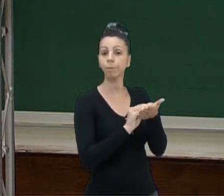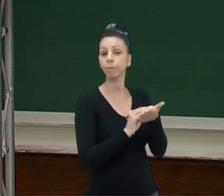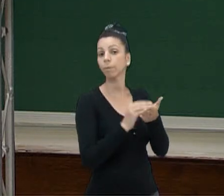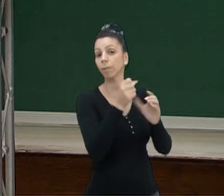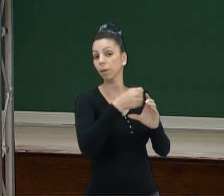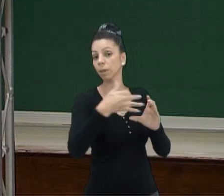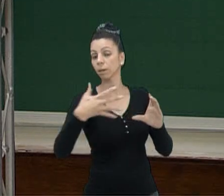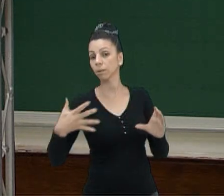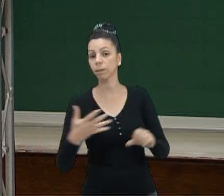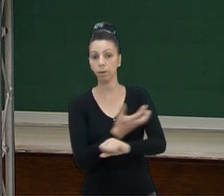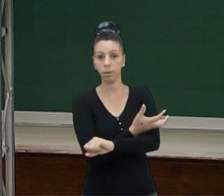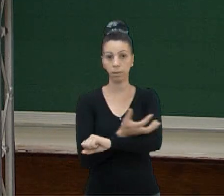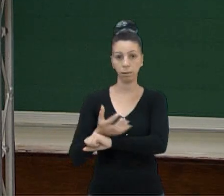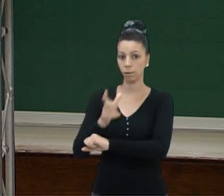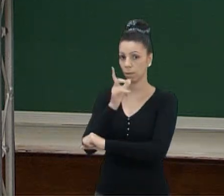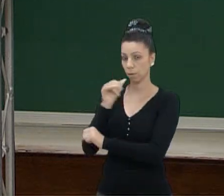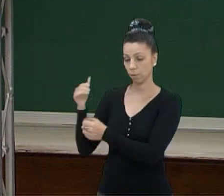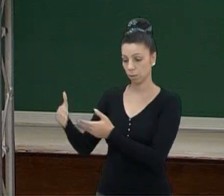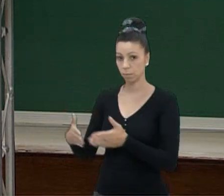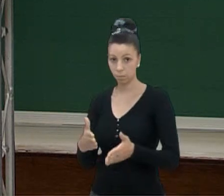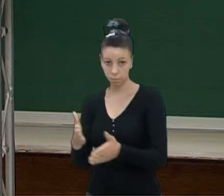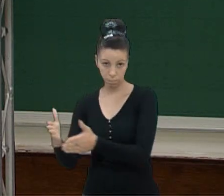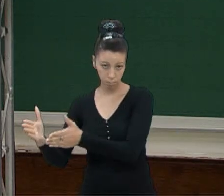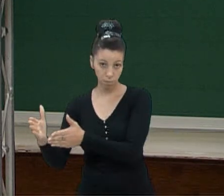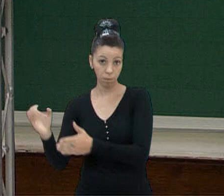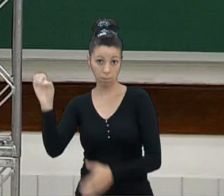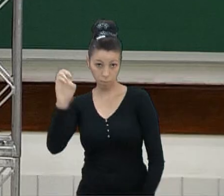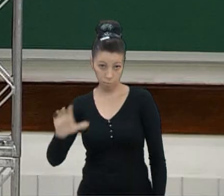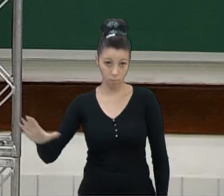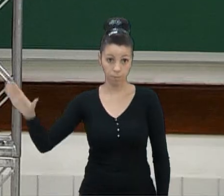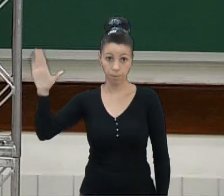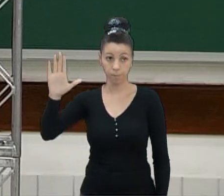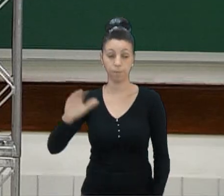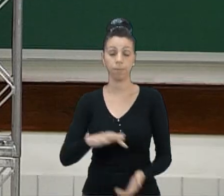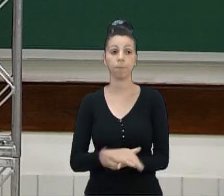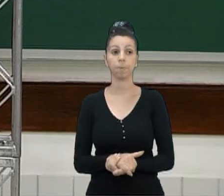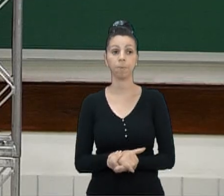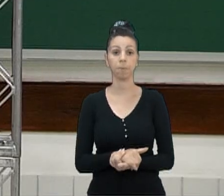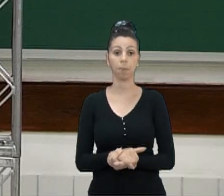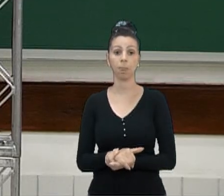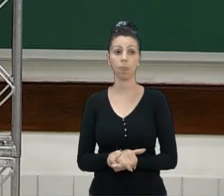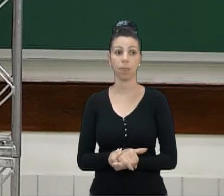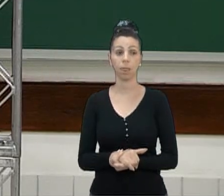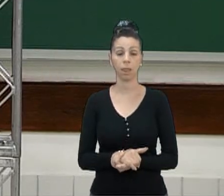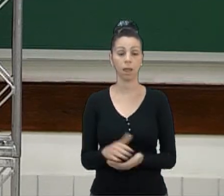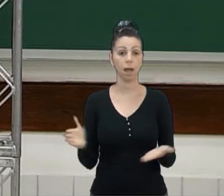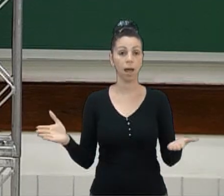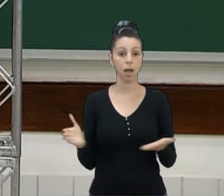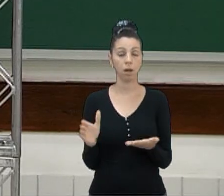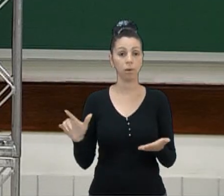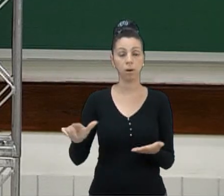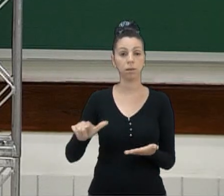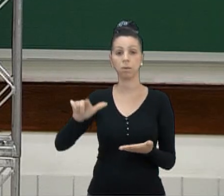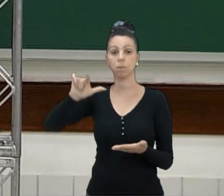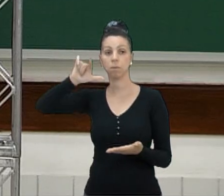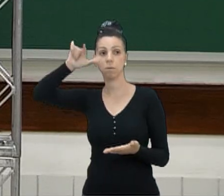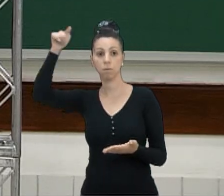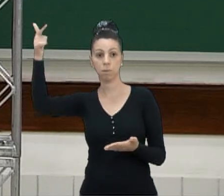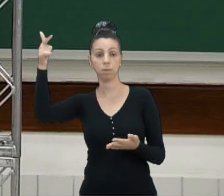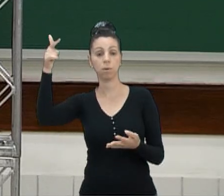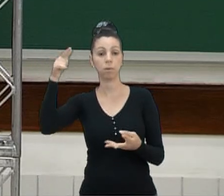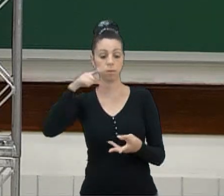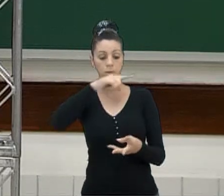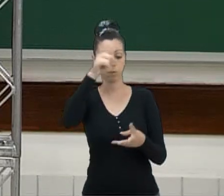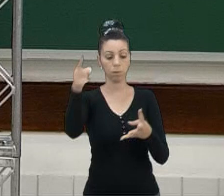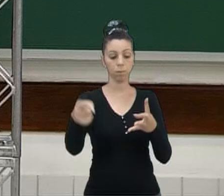o relevo e a hidrografia do continente europeu. Agora vamos falar de outras 2 regionalizações